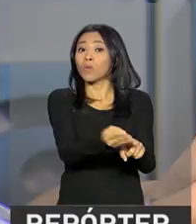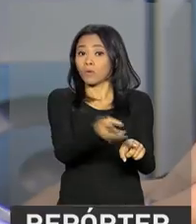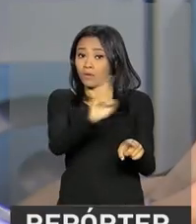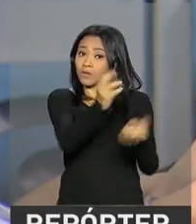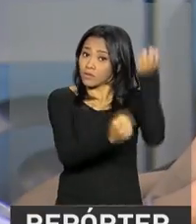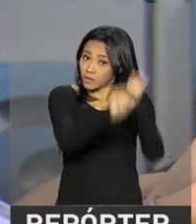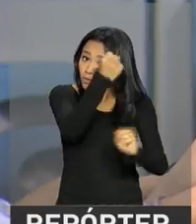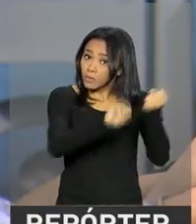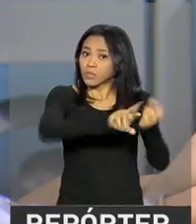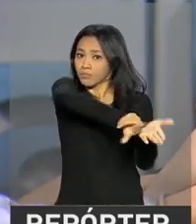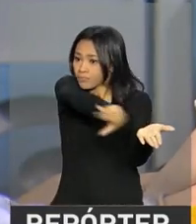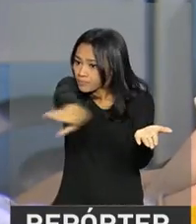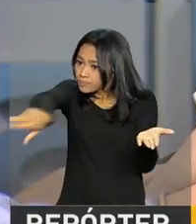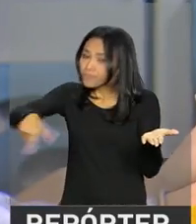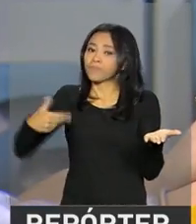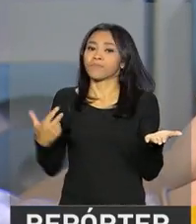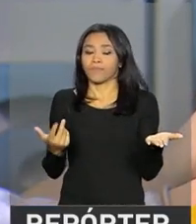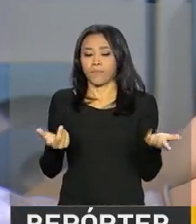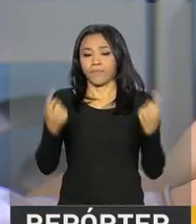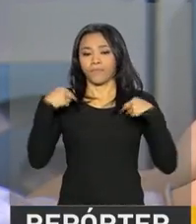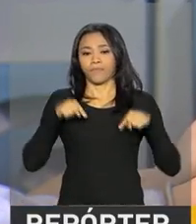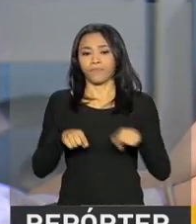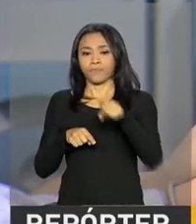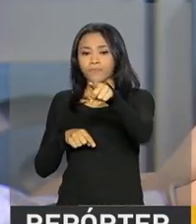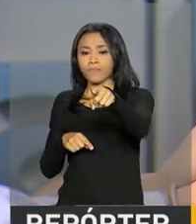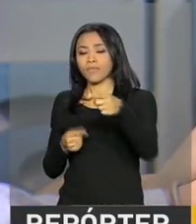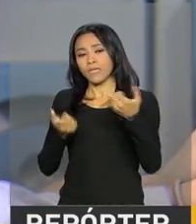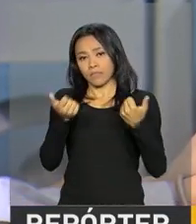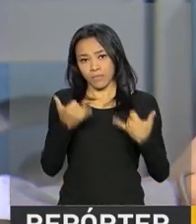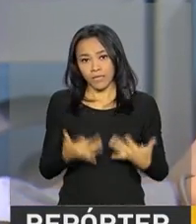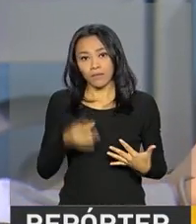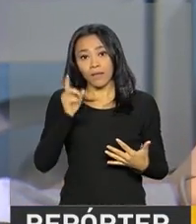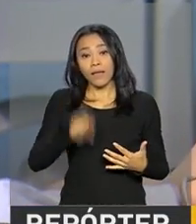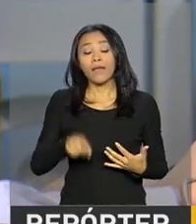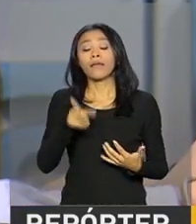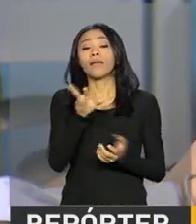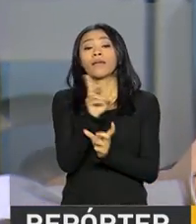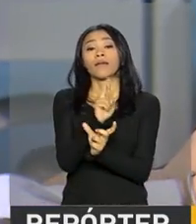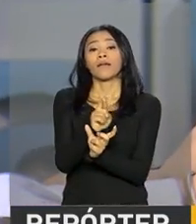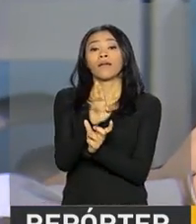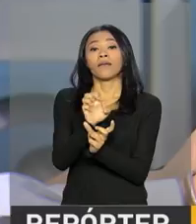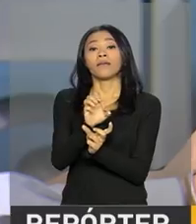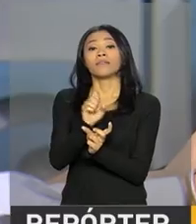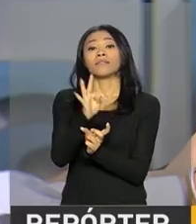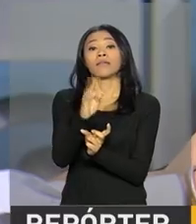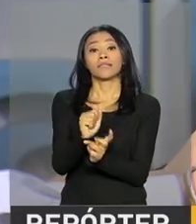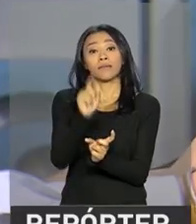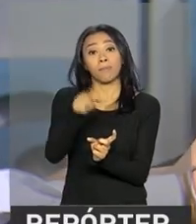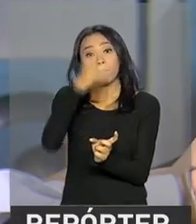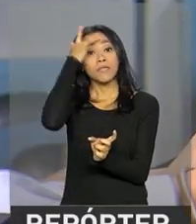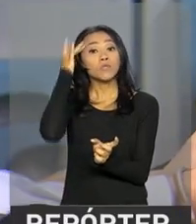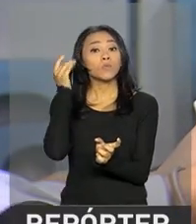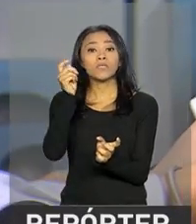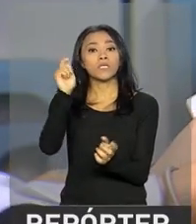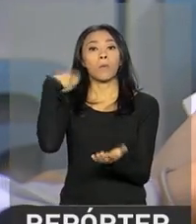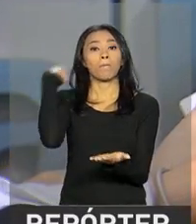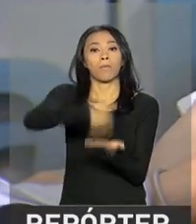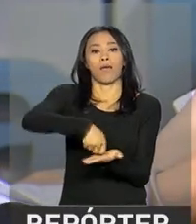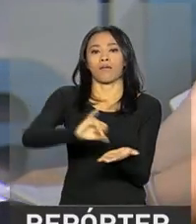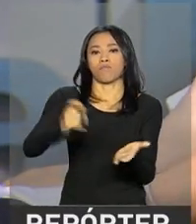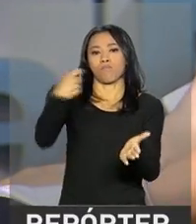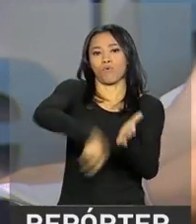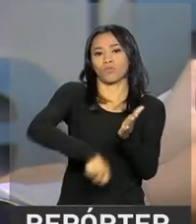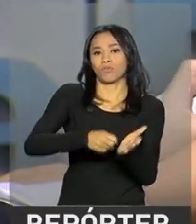resultado de 2017 e se deve à concentração da receita nos grandes esquemas de sonegação os grandes contribuintes